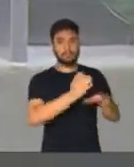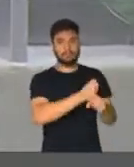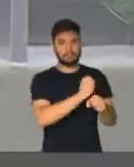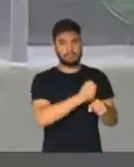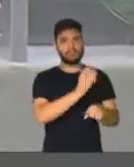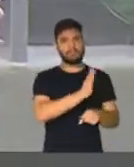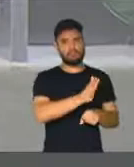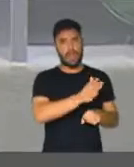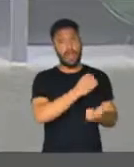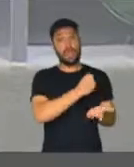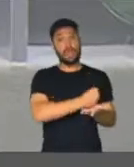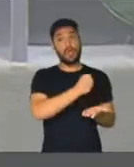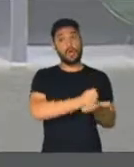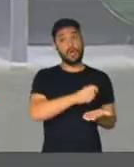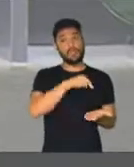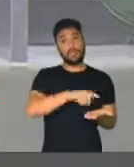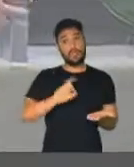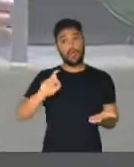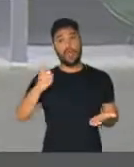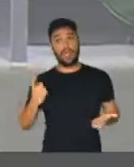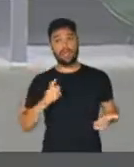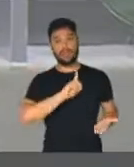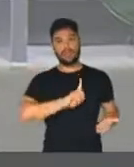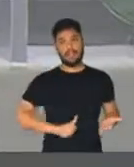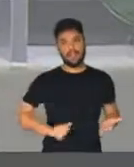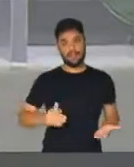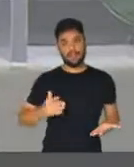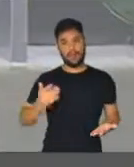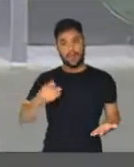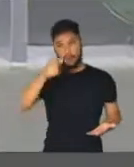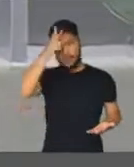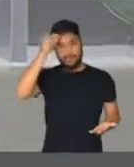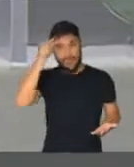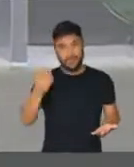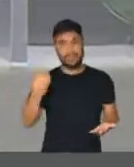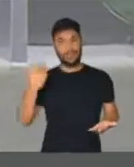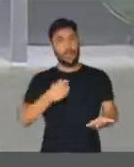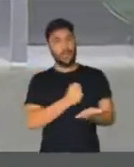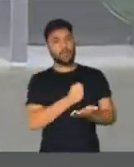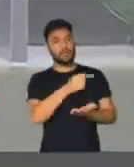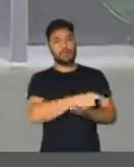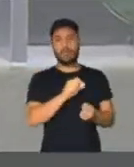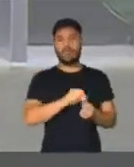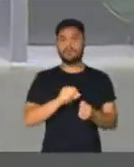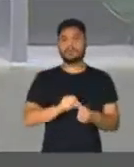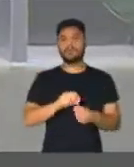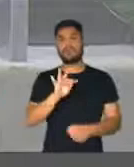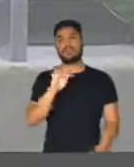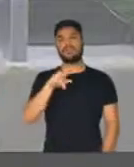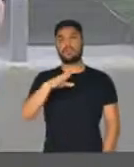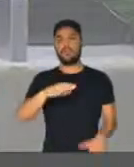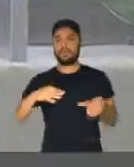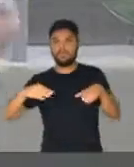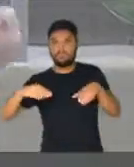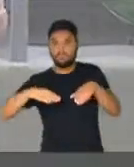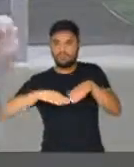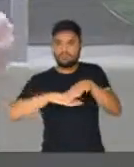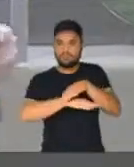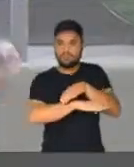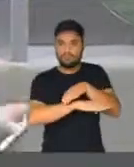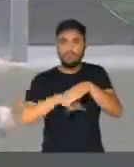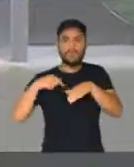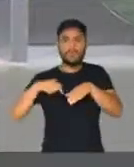sido contratada pela gestão anterior para fazer um túnel ligando a Avenida